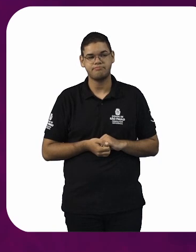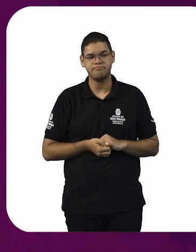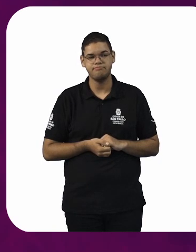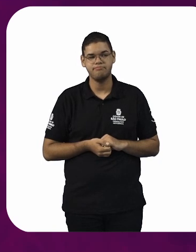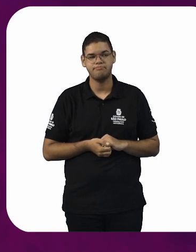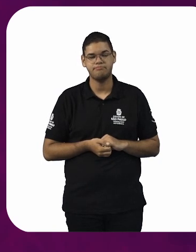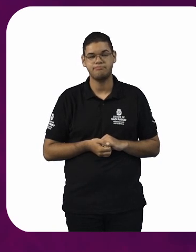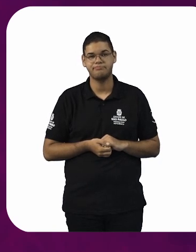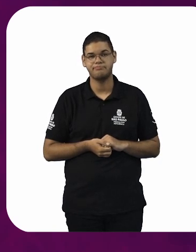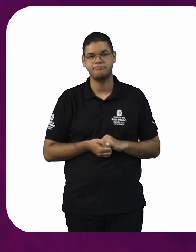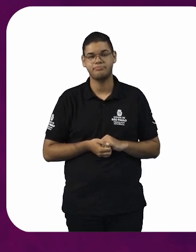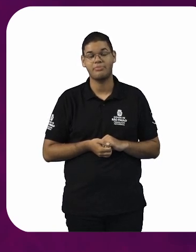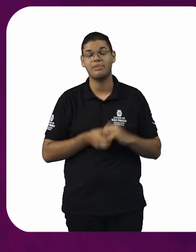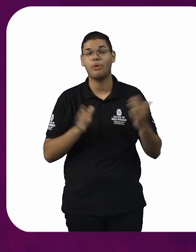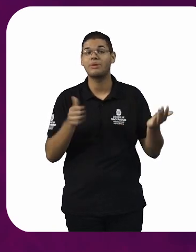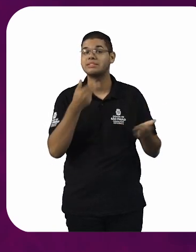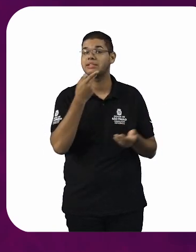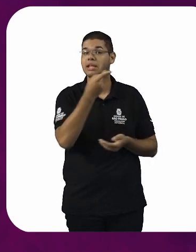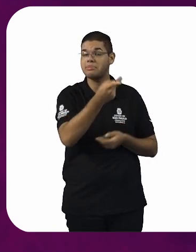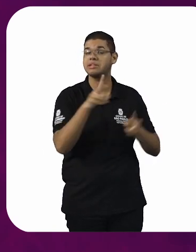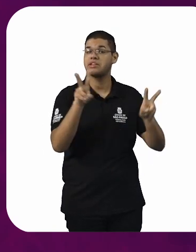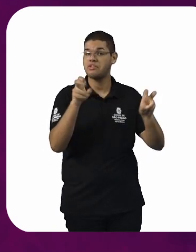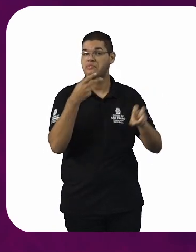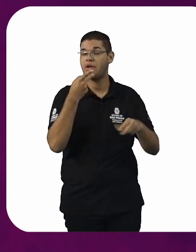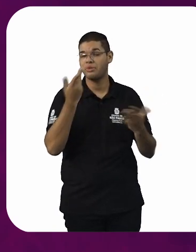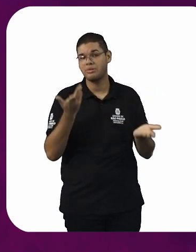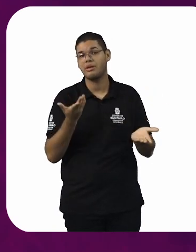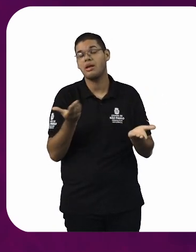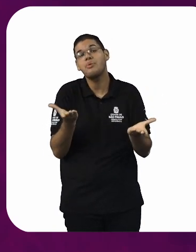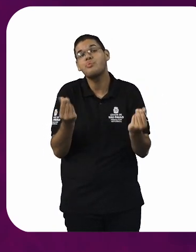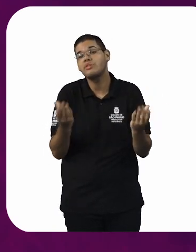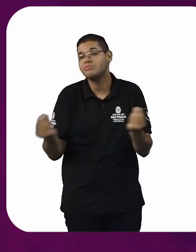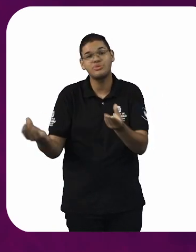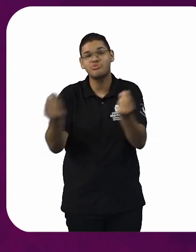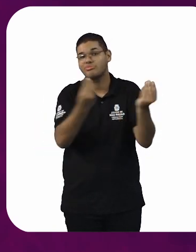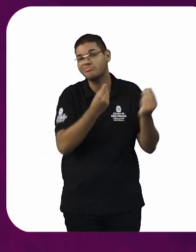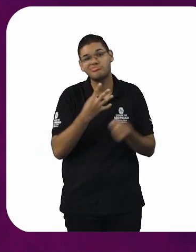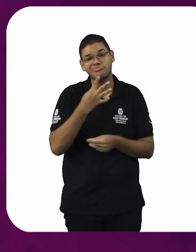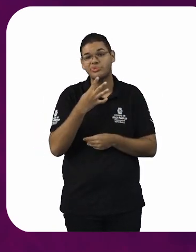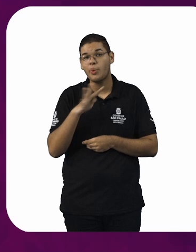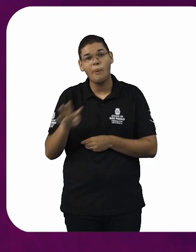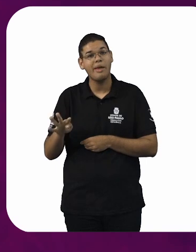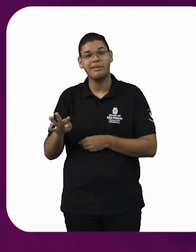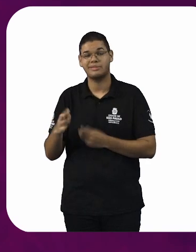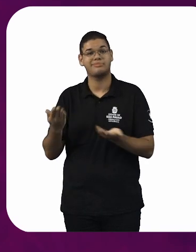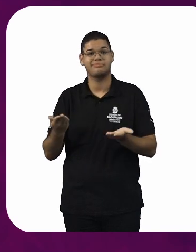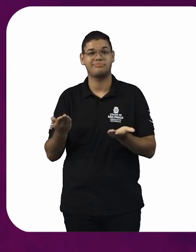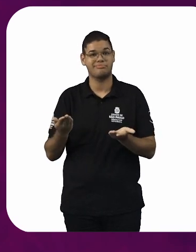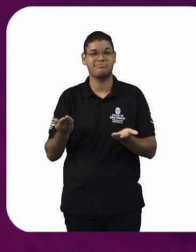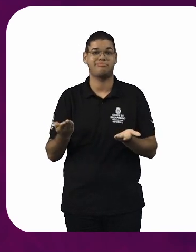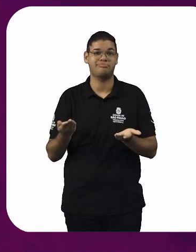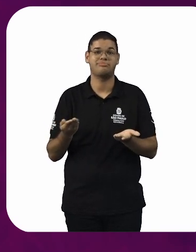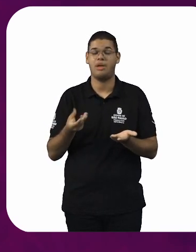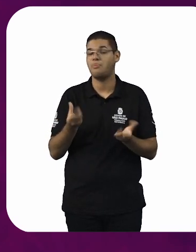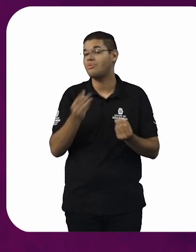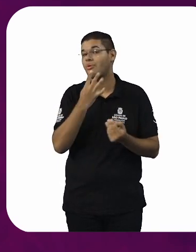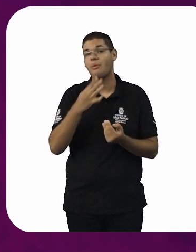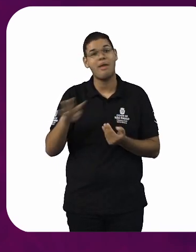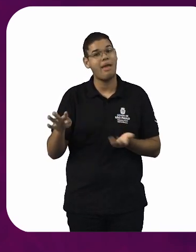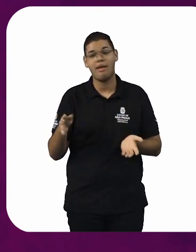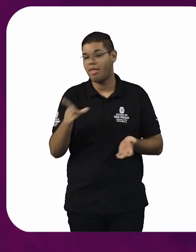acho que essa questão que a doutora Lázara colocou, né, é desconhecida das gerações, a questão de que,